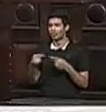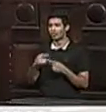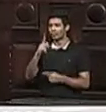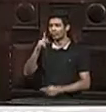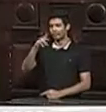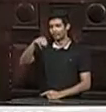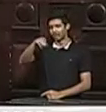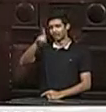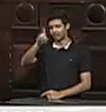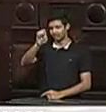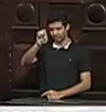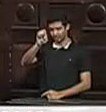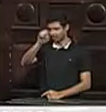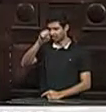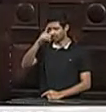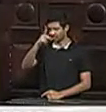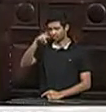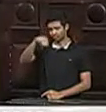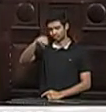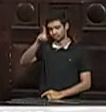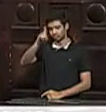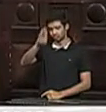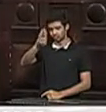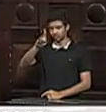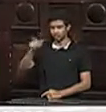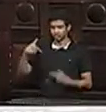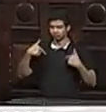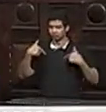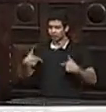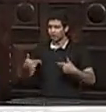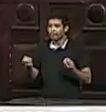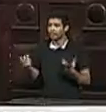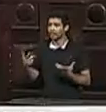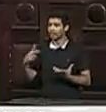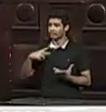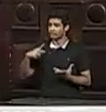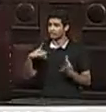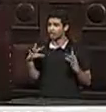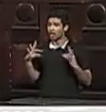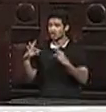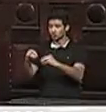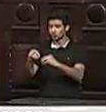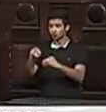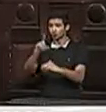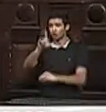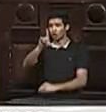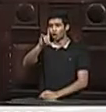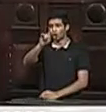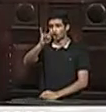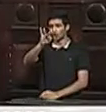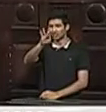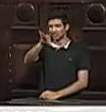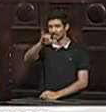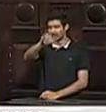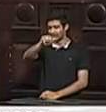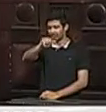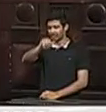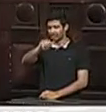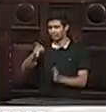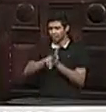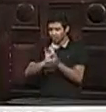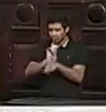está tomando a iniciativa, quer privatizar todas as loterias estaduais, quer acabar com as loterias